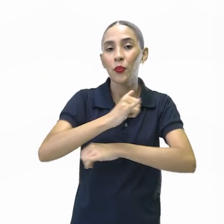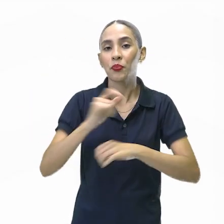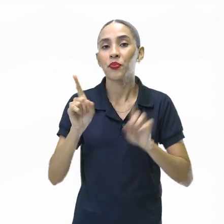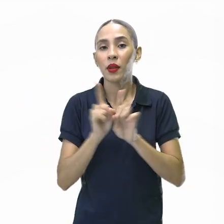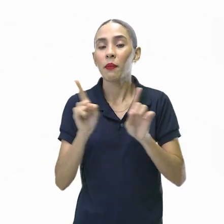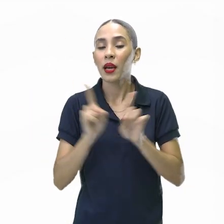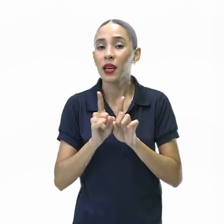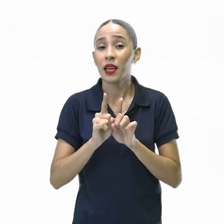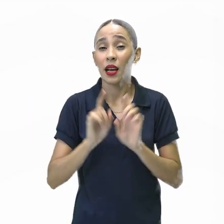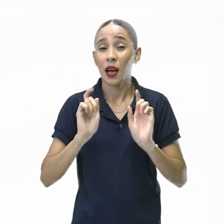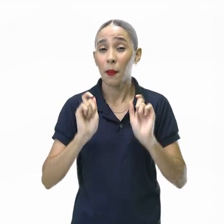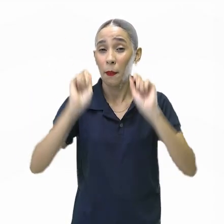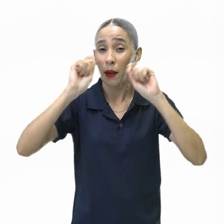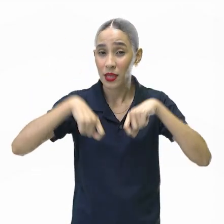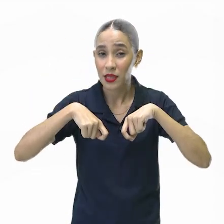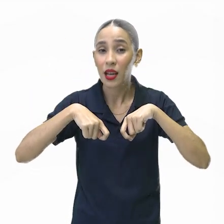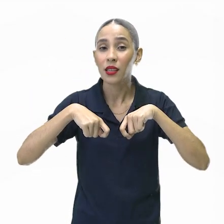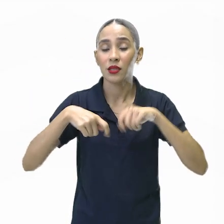a probabilidade